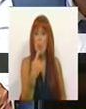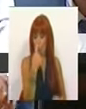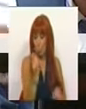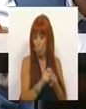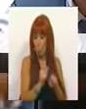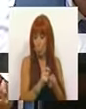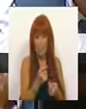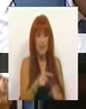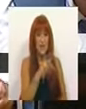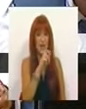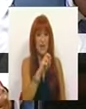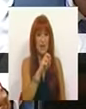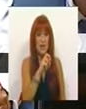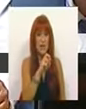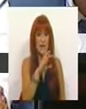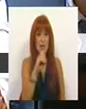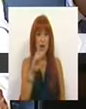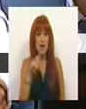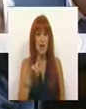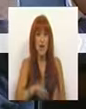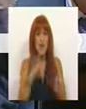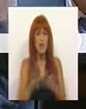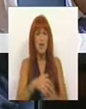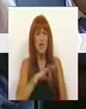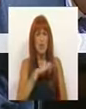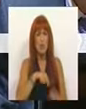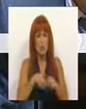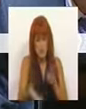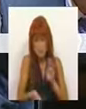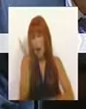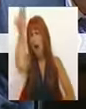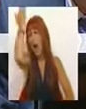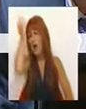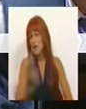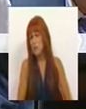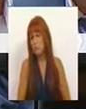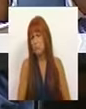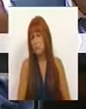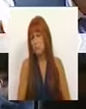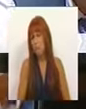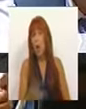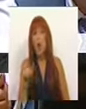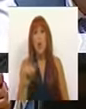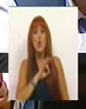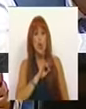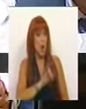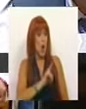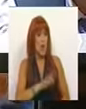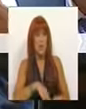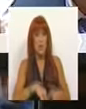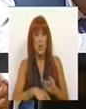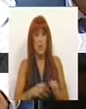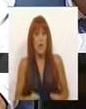curta. 300 efetivos, Sr. Deputado. Serão mais. Aliás, o que os senhores fizeram